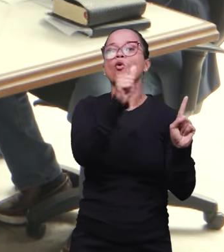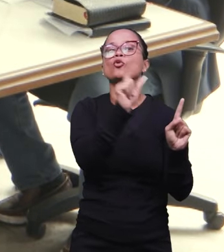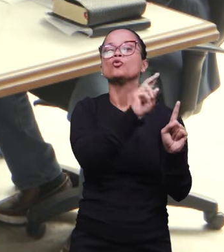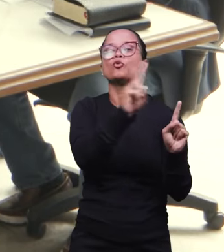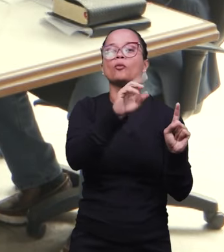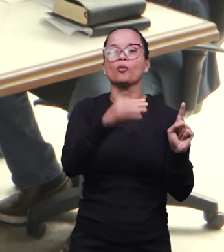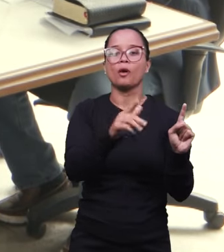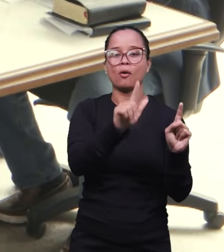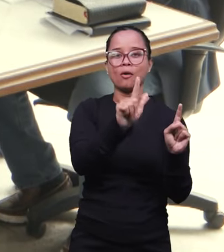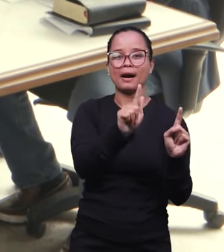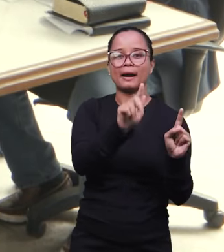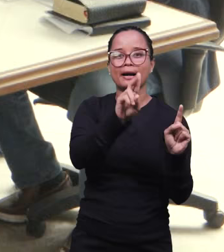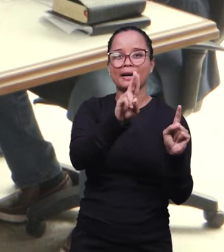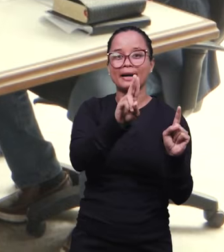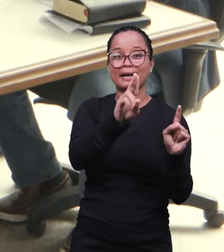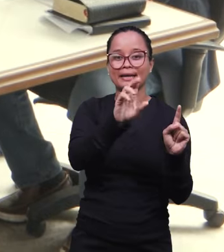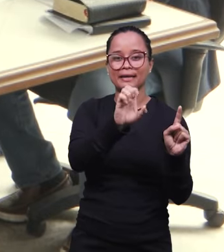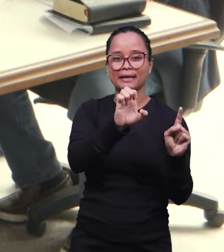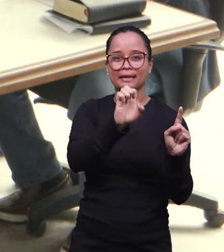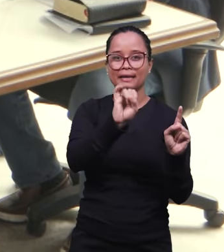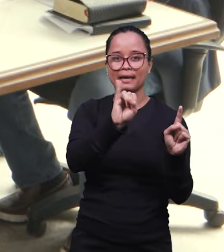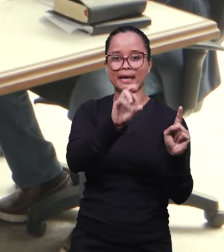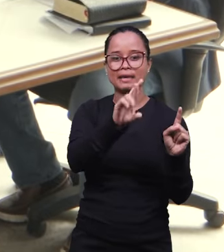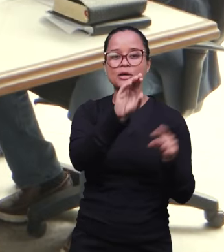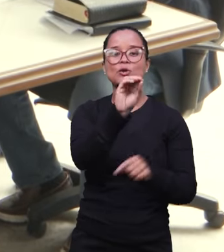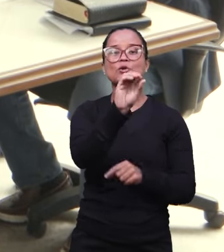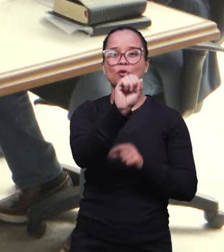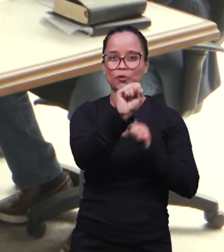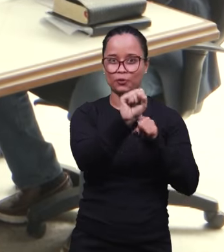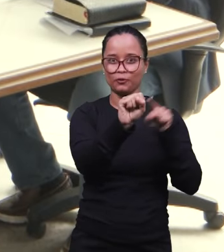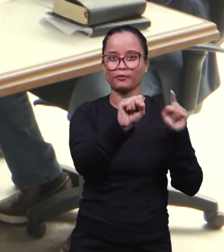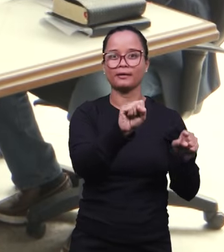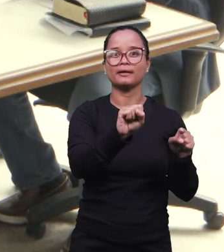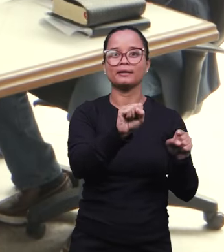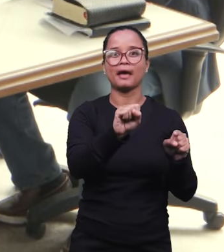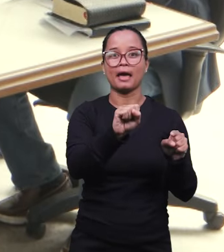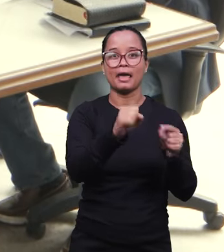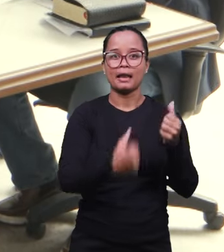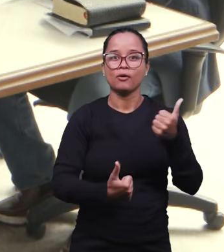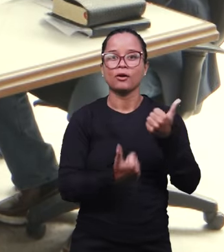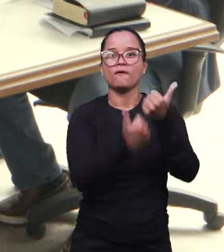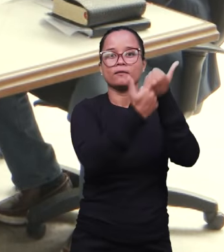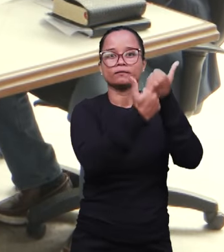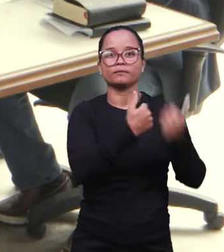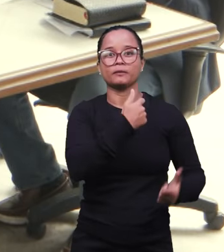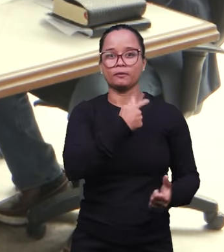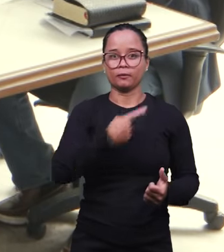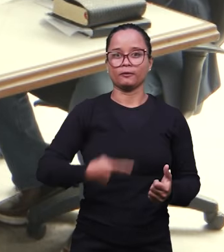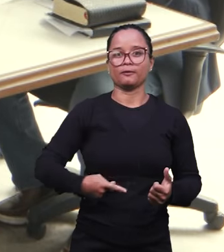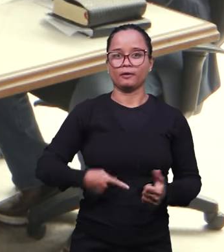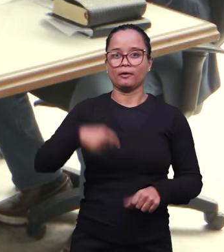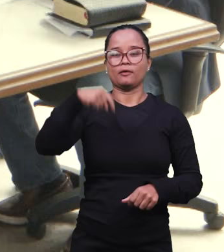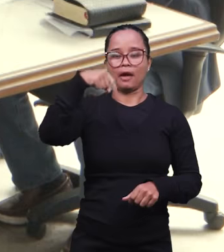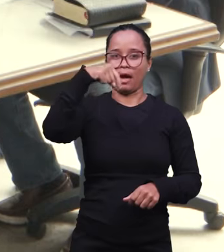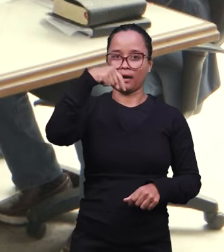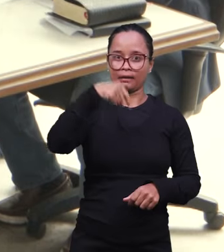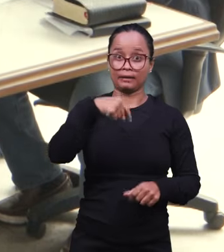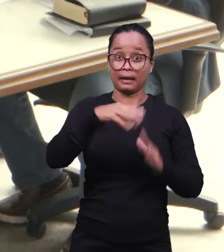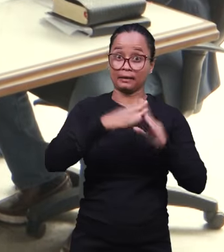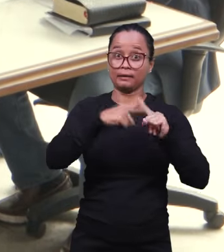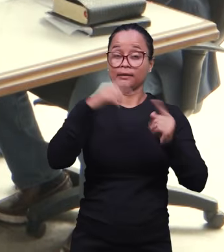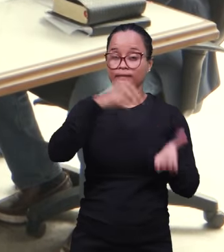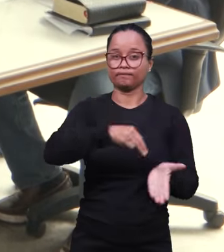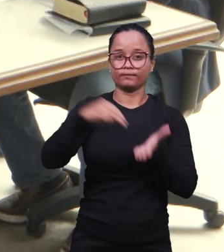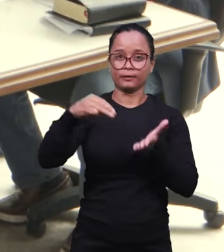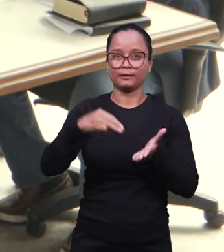vice quer pegar o lugar do presidente. Então, o pastor Alexandre Brasil vai ler um texto para falar a respeito do valor dessa salvação, o